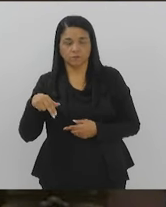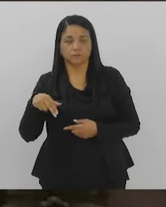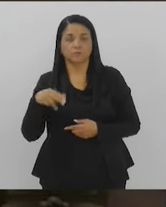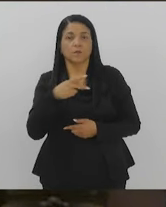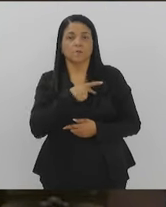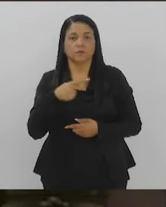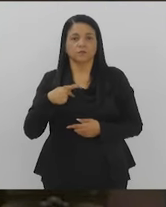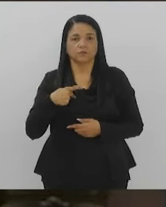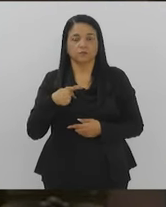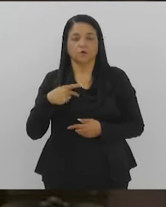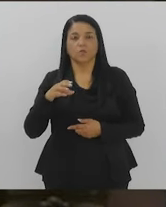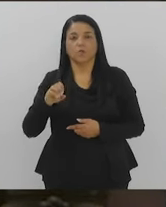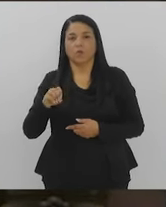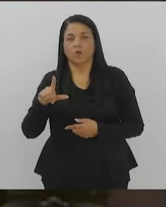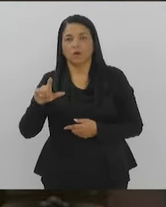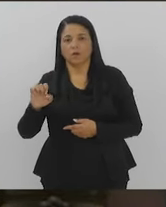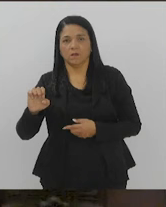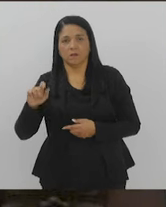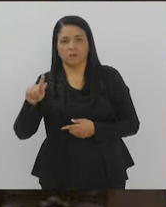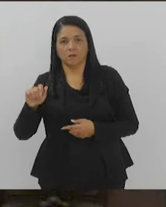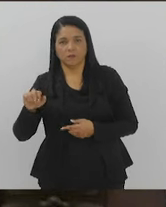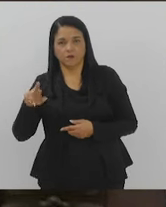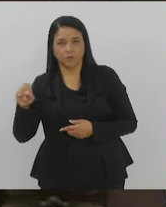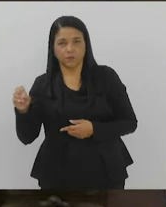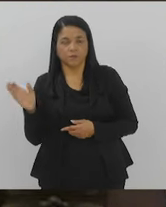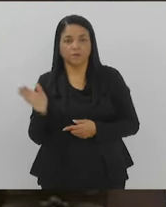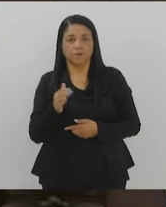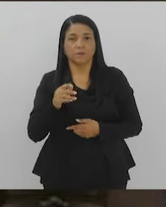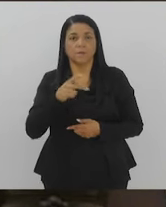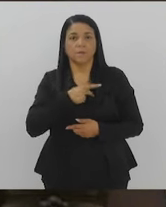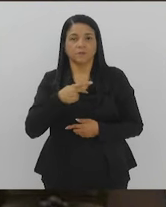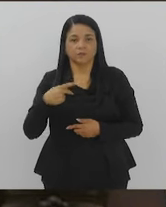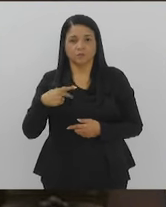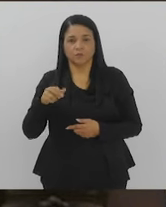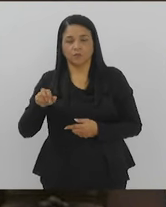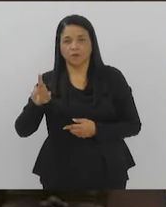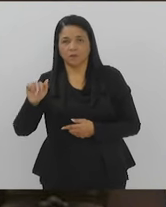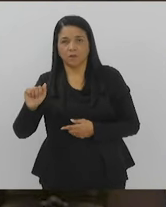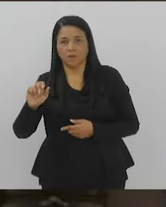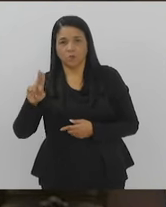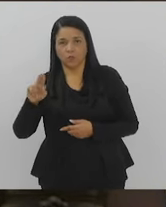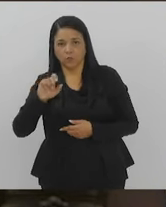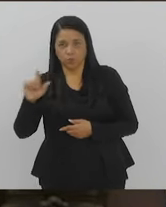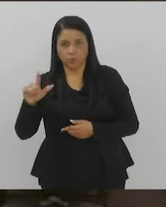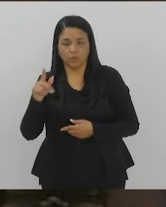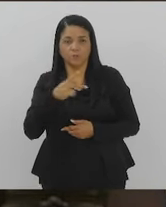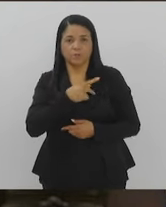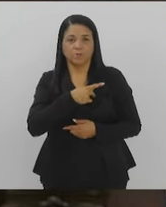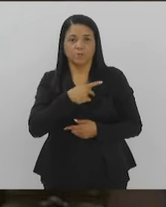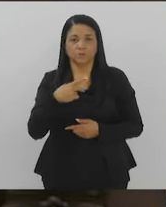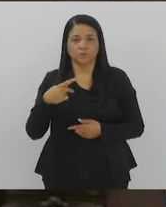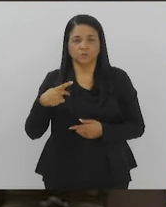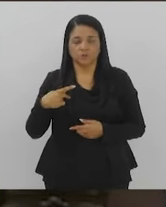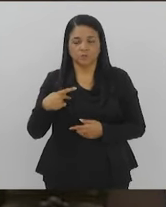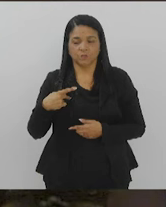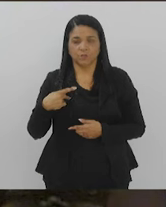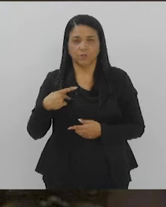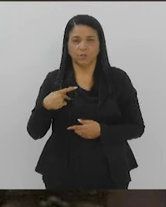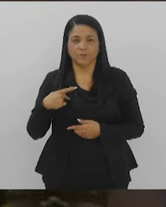pastor Olegário de Souza, nosso pastor Raul Cabral, nosso